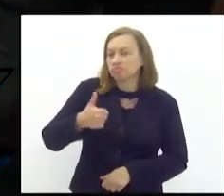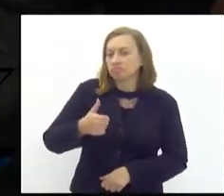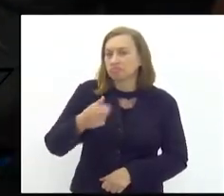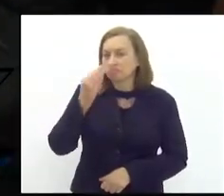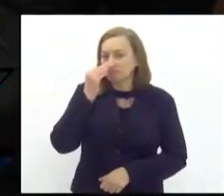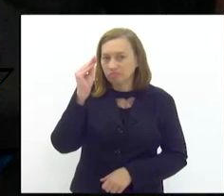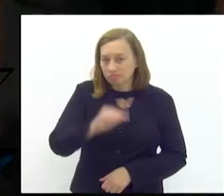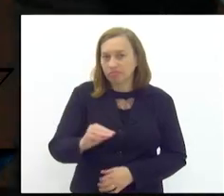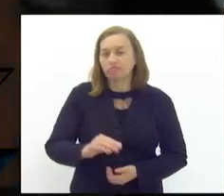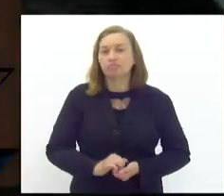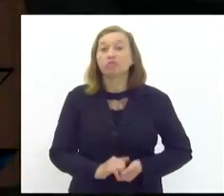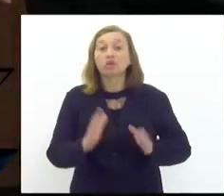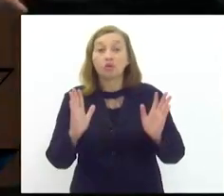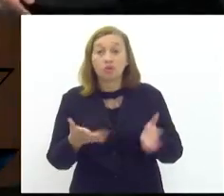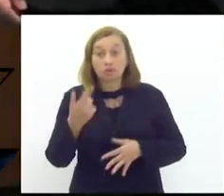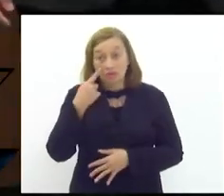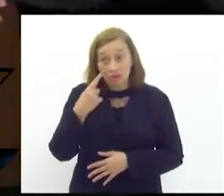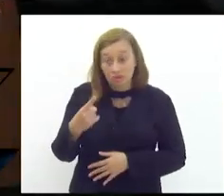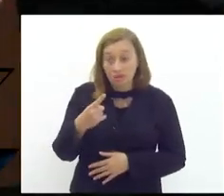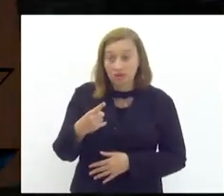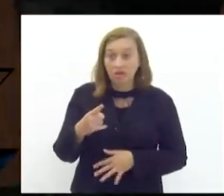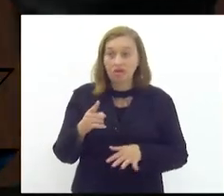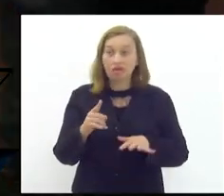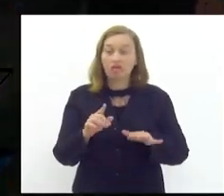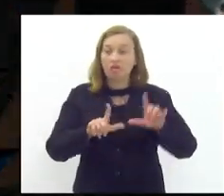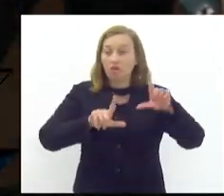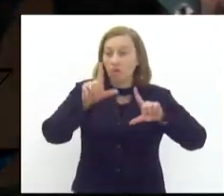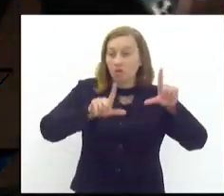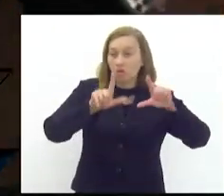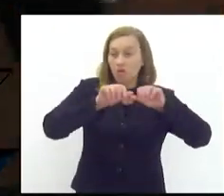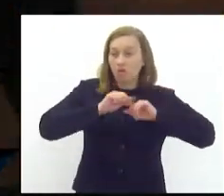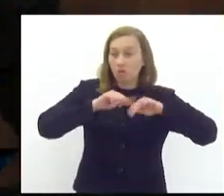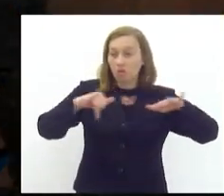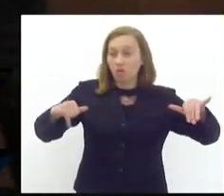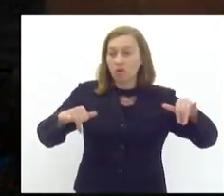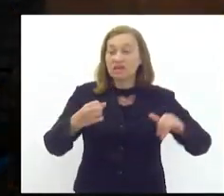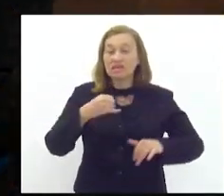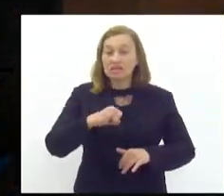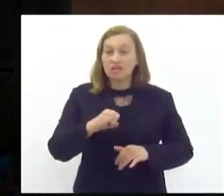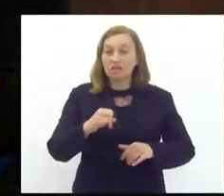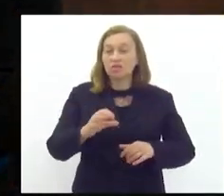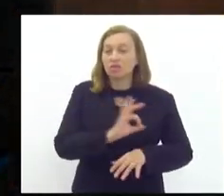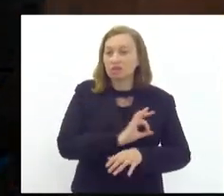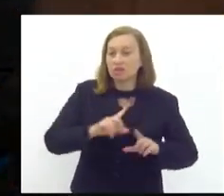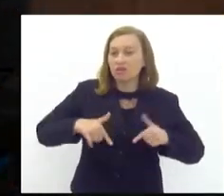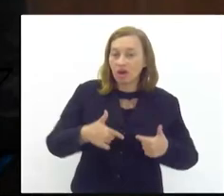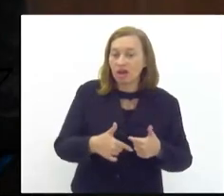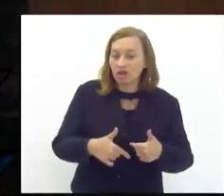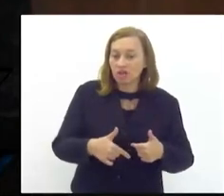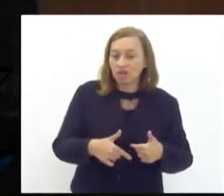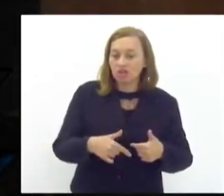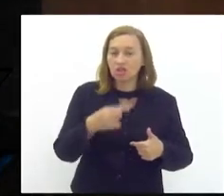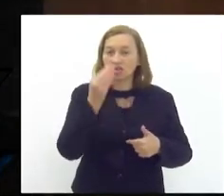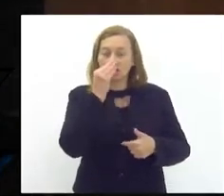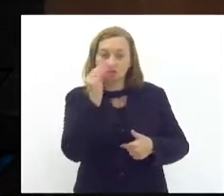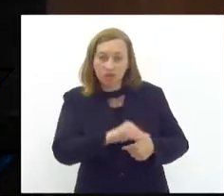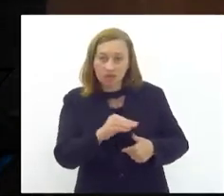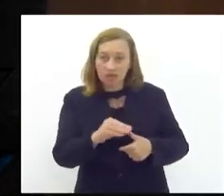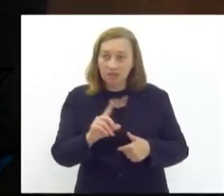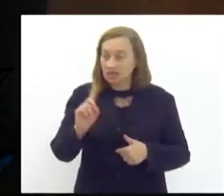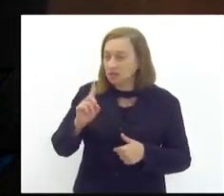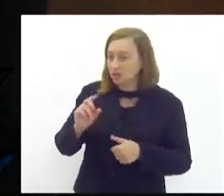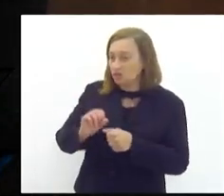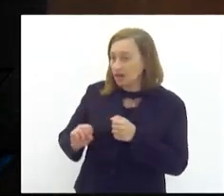Clari hoje você vai ver a mídia se o policial age ele é criticado se ele não age ele também é criticado